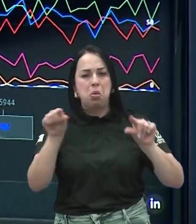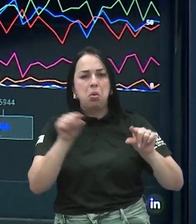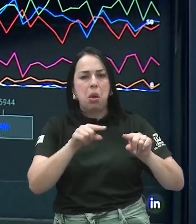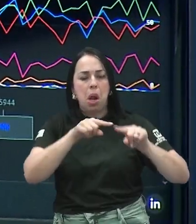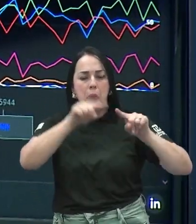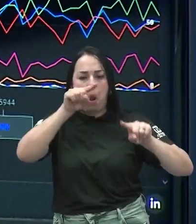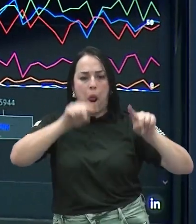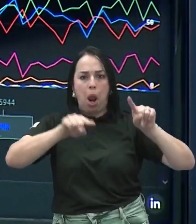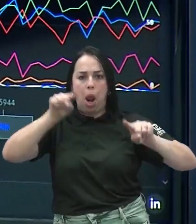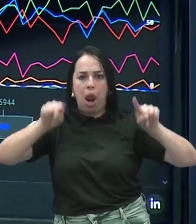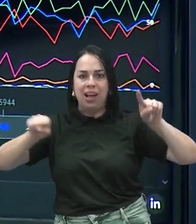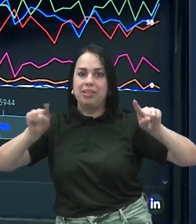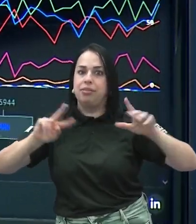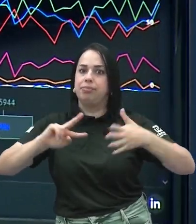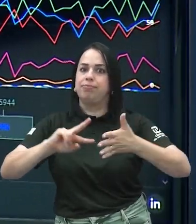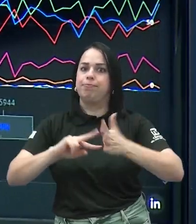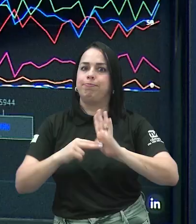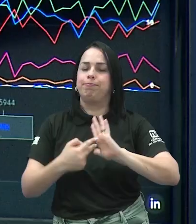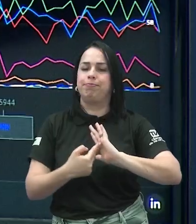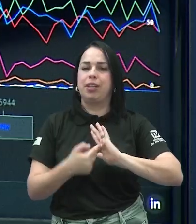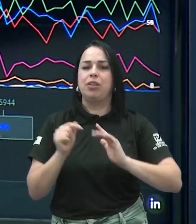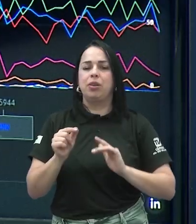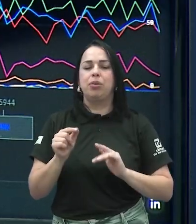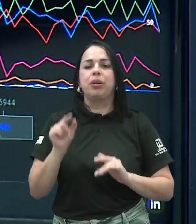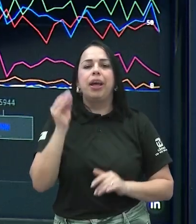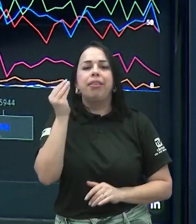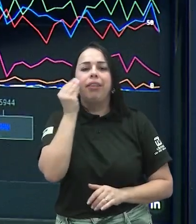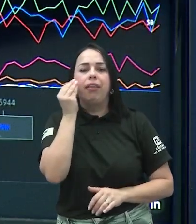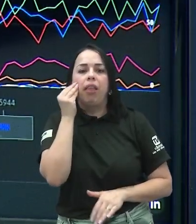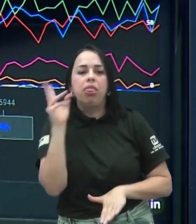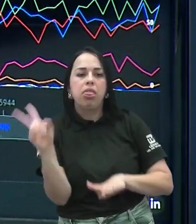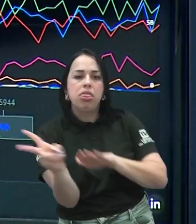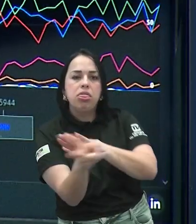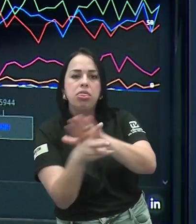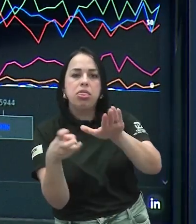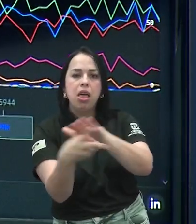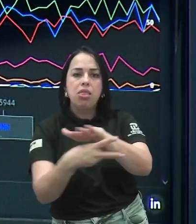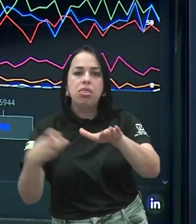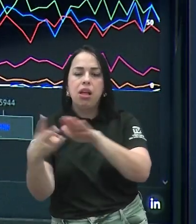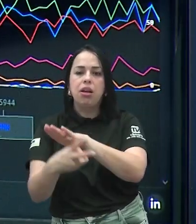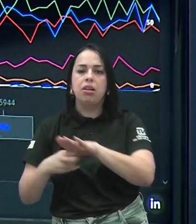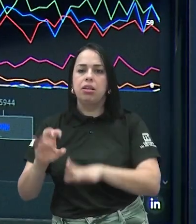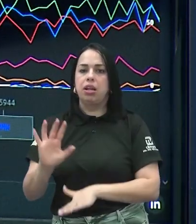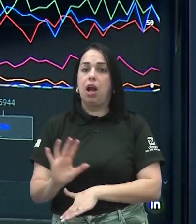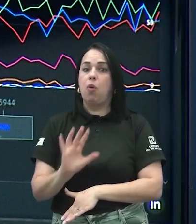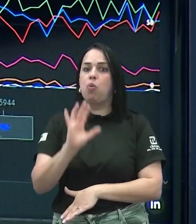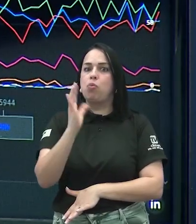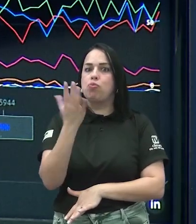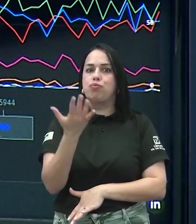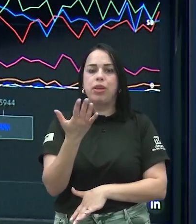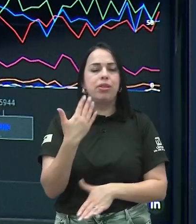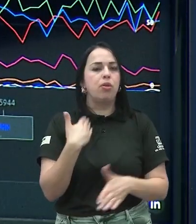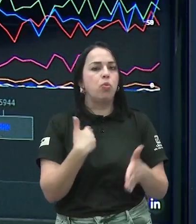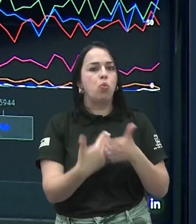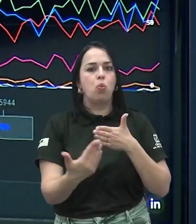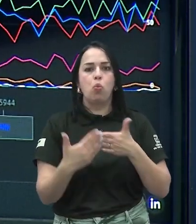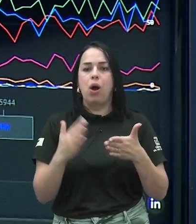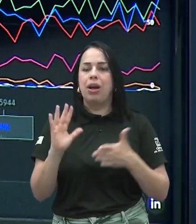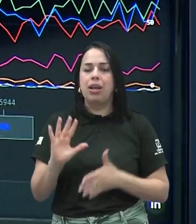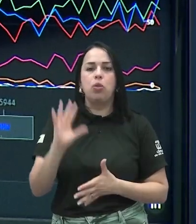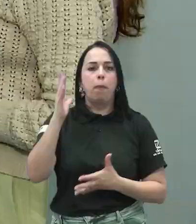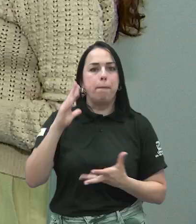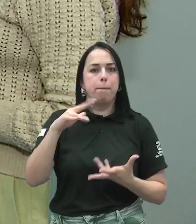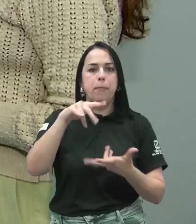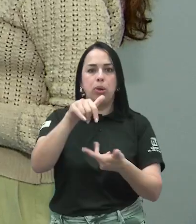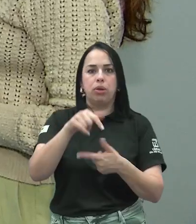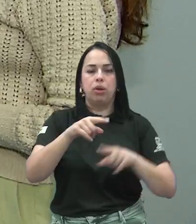você vê subindo nesta tela significa uma tentativa de ataque hacker que acabou de acontecer em algum lugar do